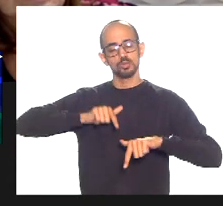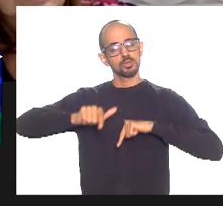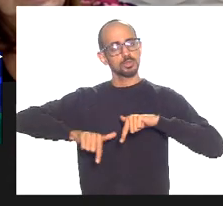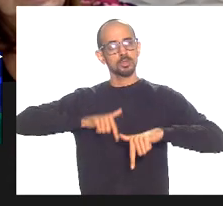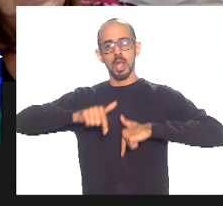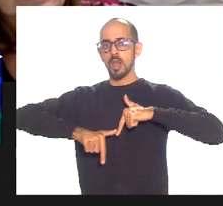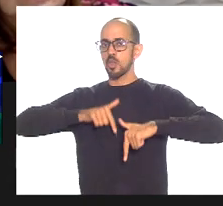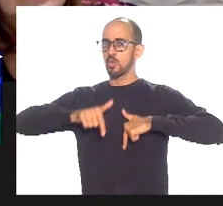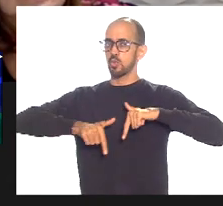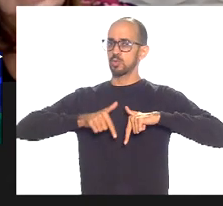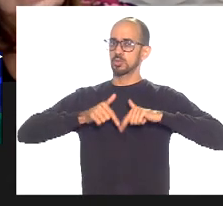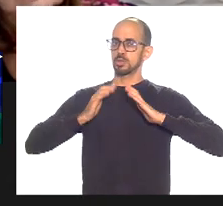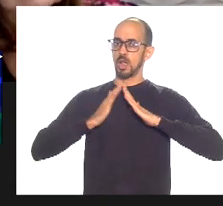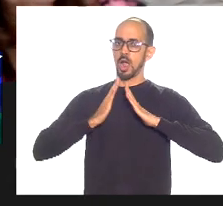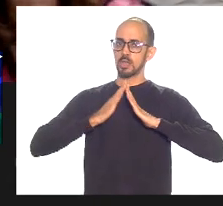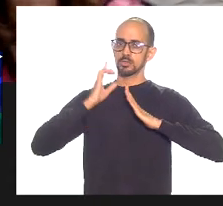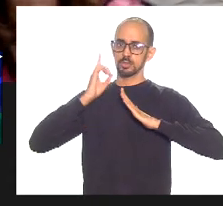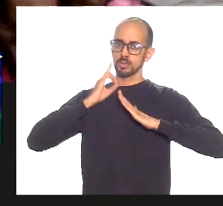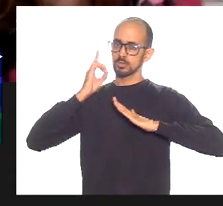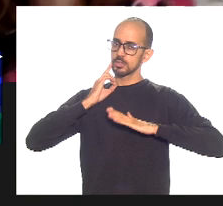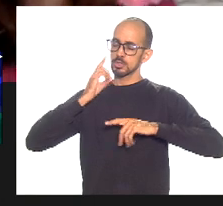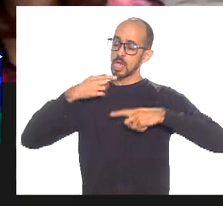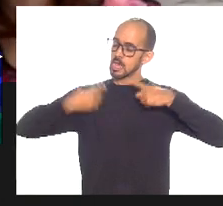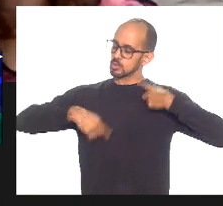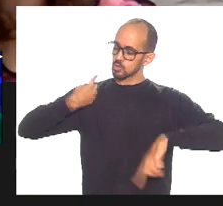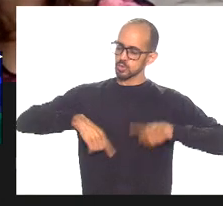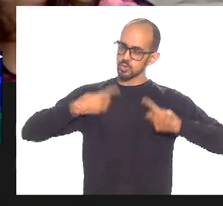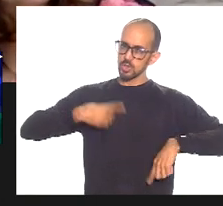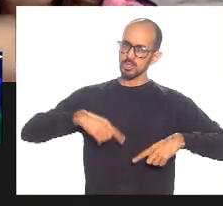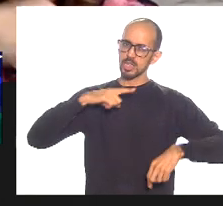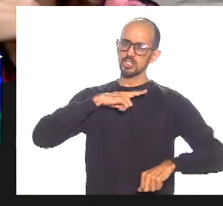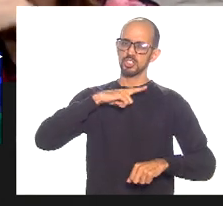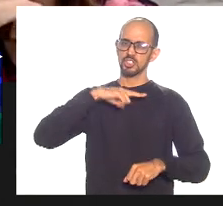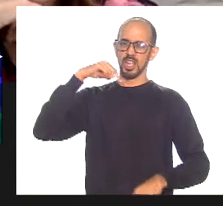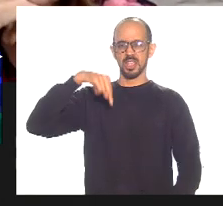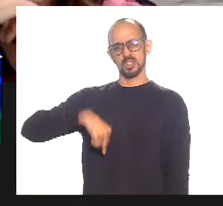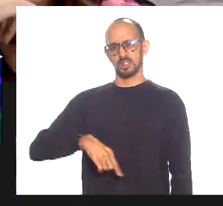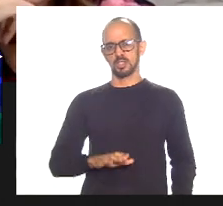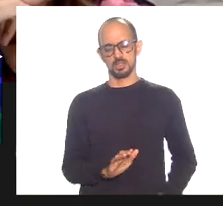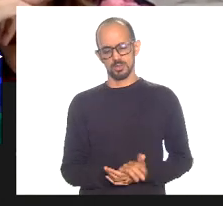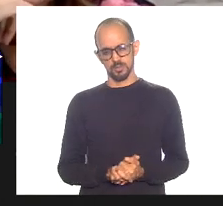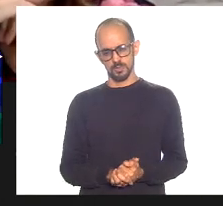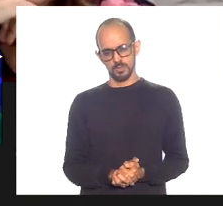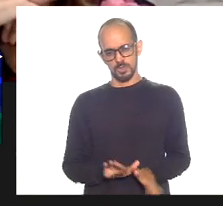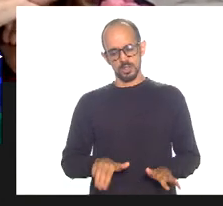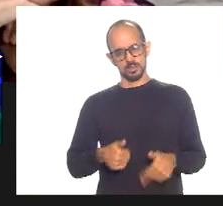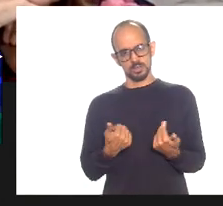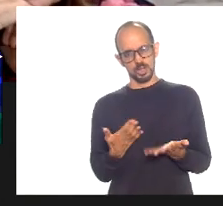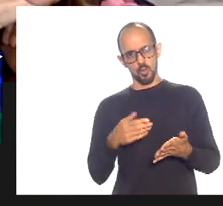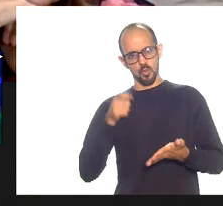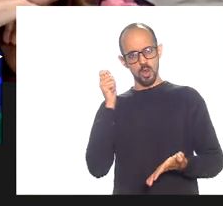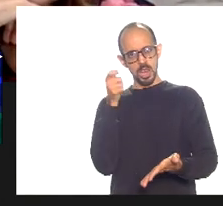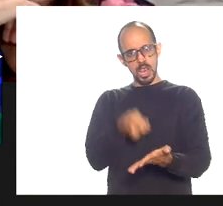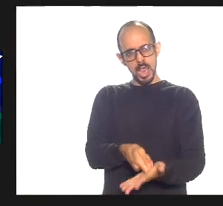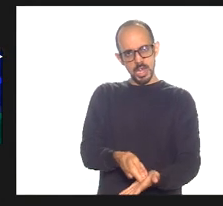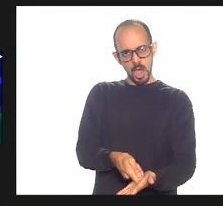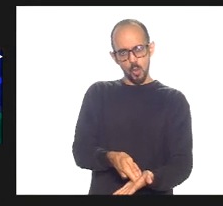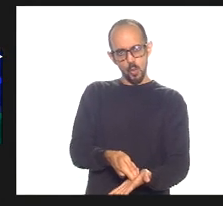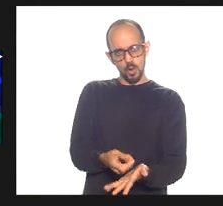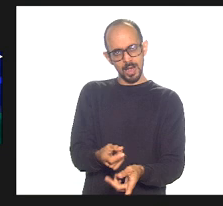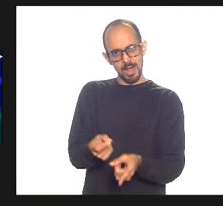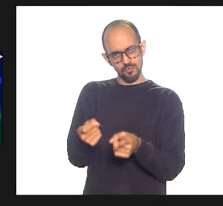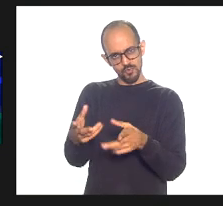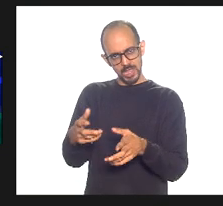incansáveis discussões eu tenho acompanhado que a gente tem feito nessa casa Né o leilão da Cedae a